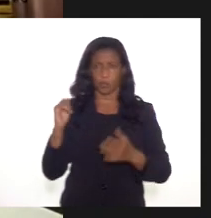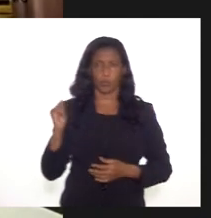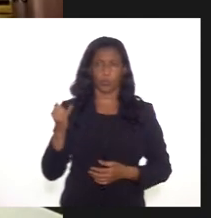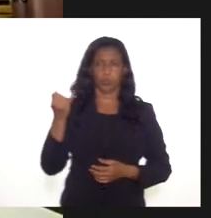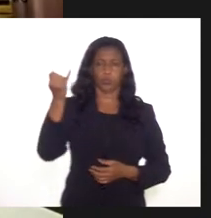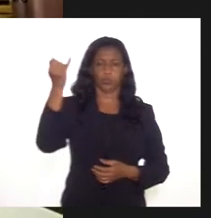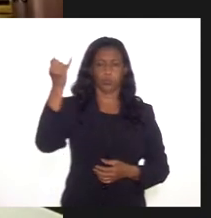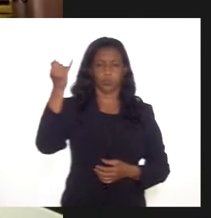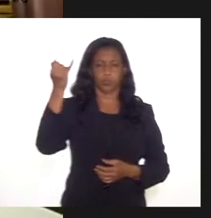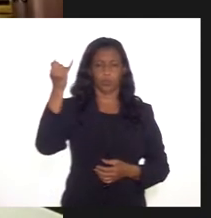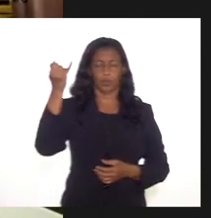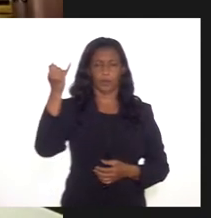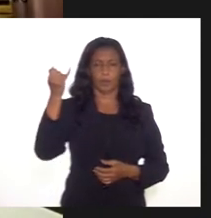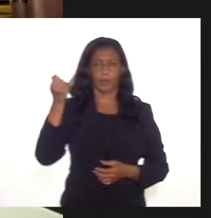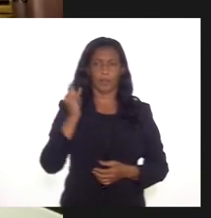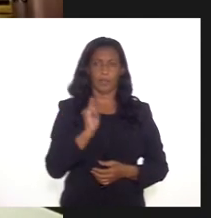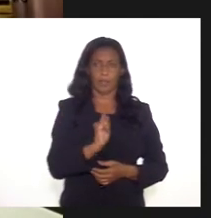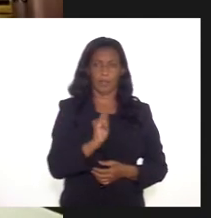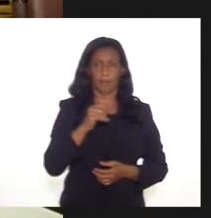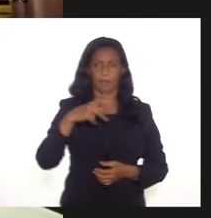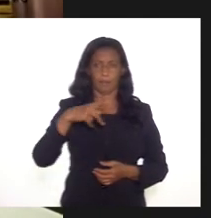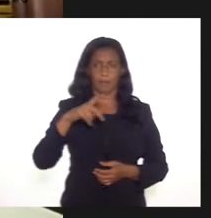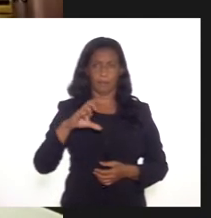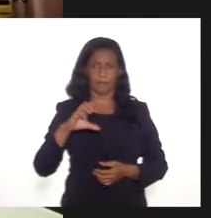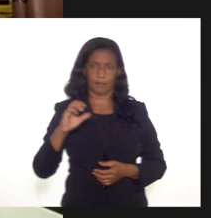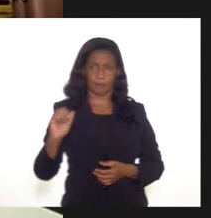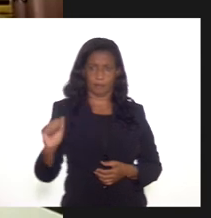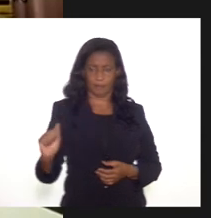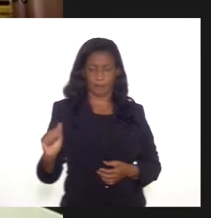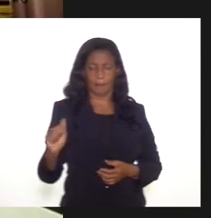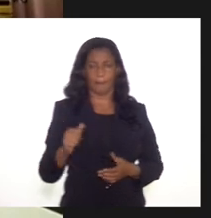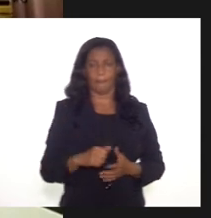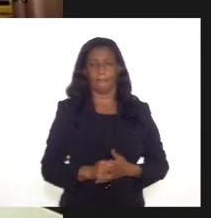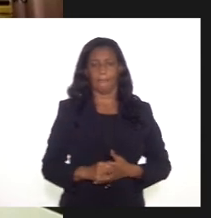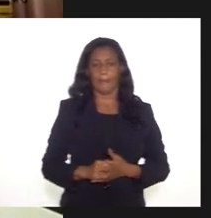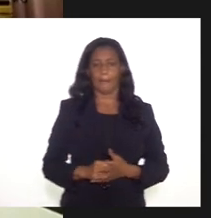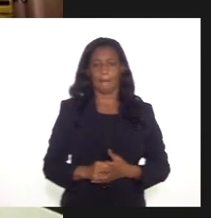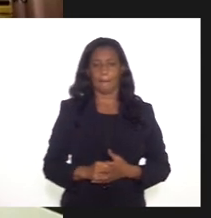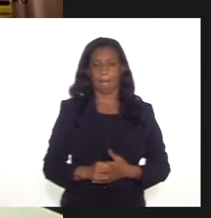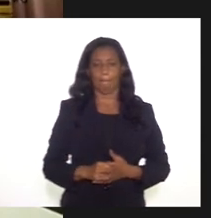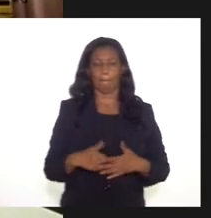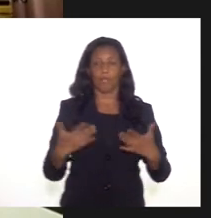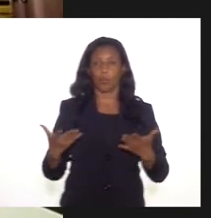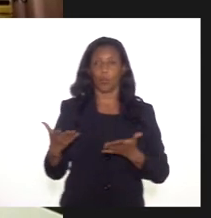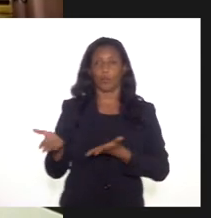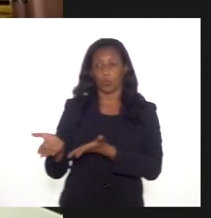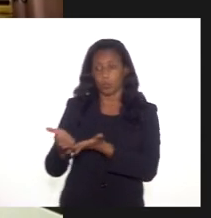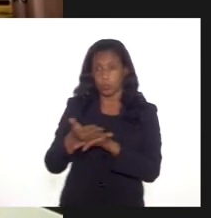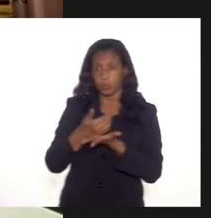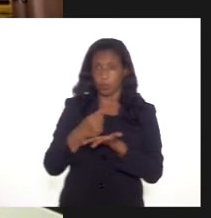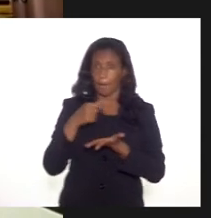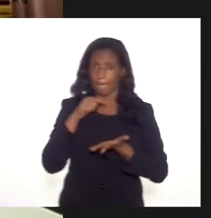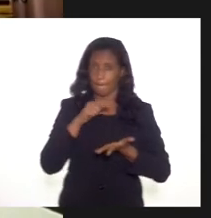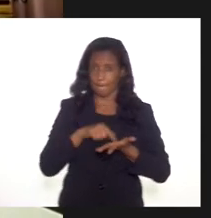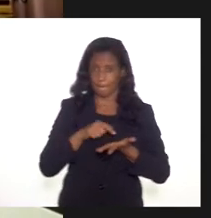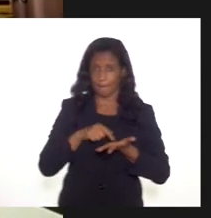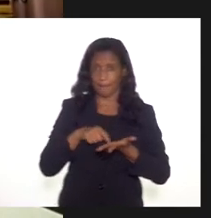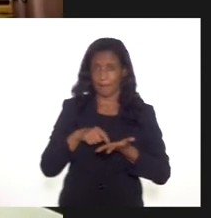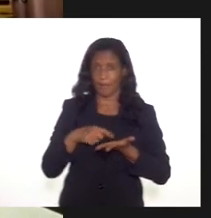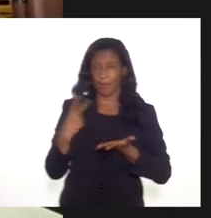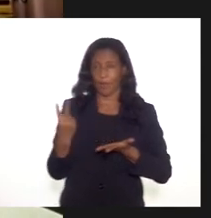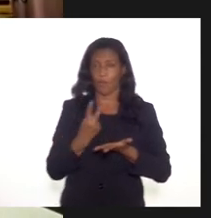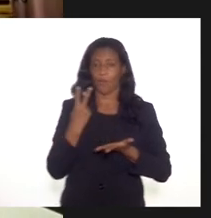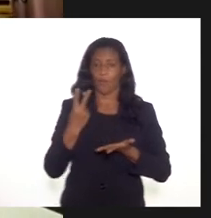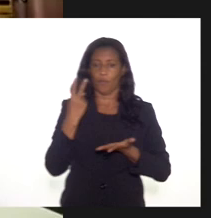inflação IPCA. Sobre a renúncia fiscal, ou seja, os benefícios fiscais, é estimado o valor